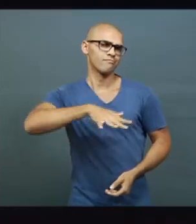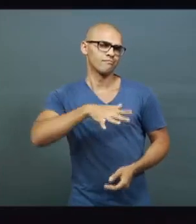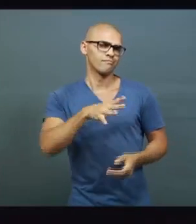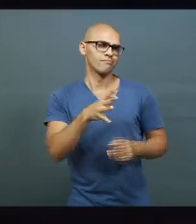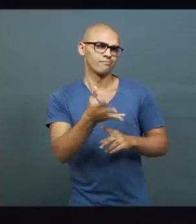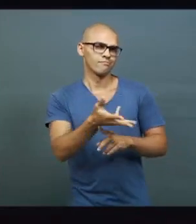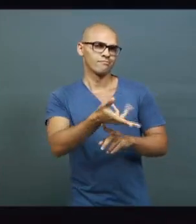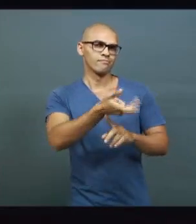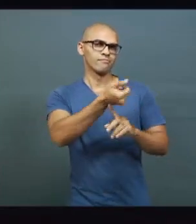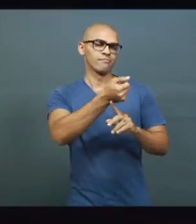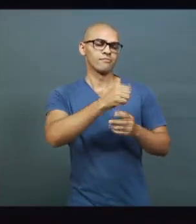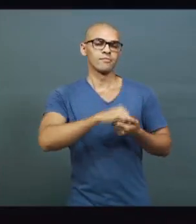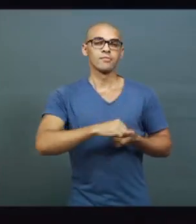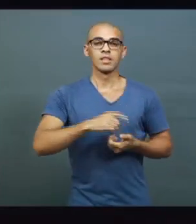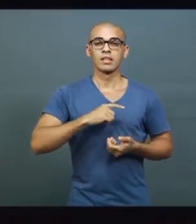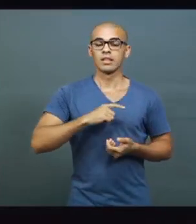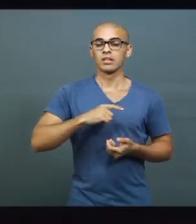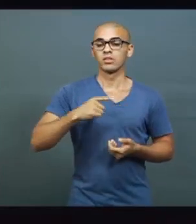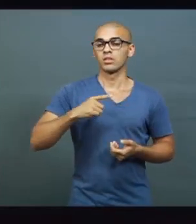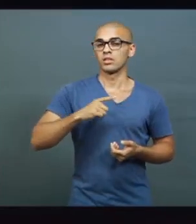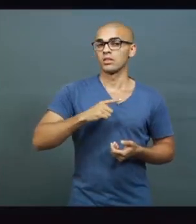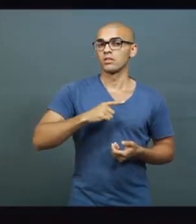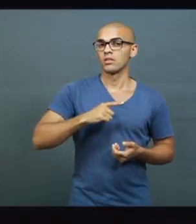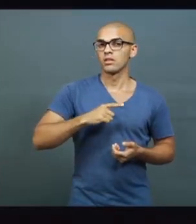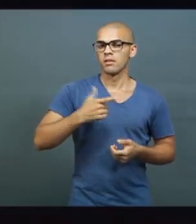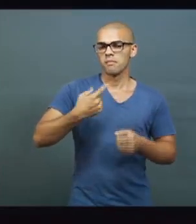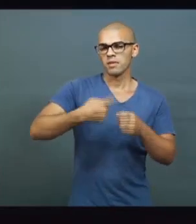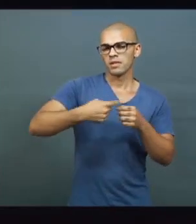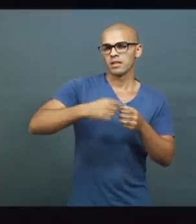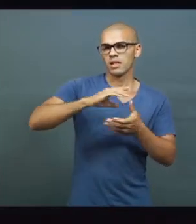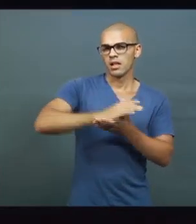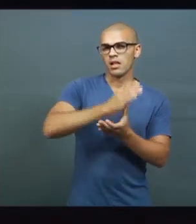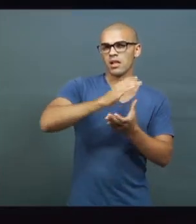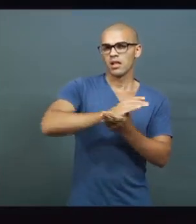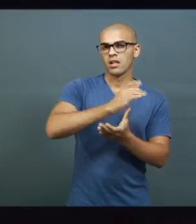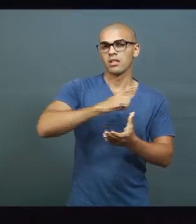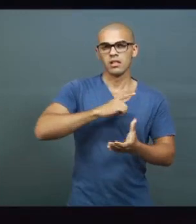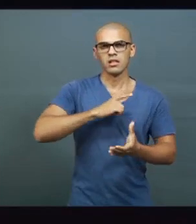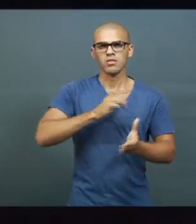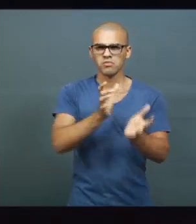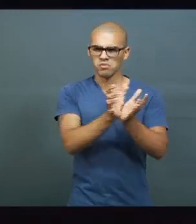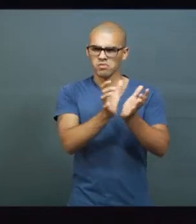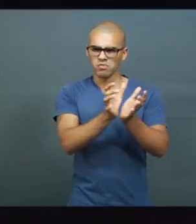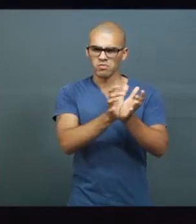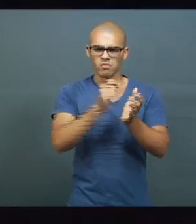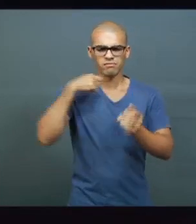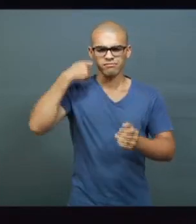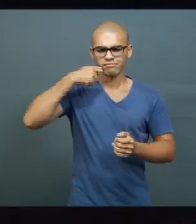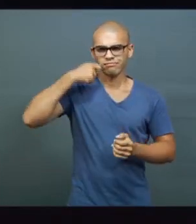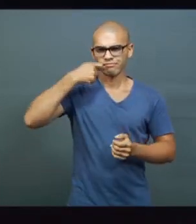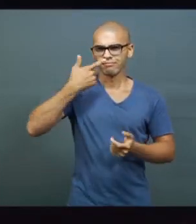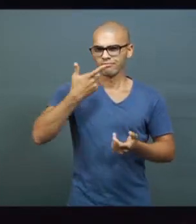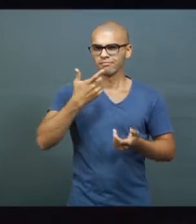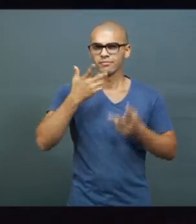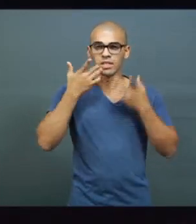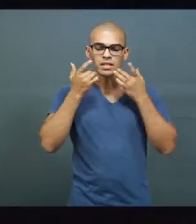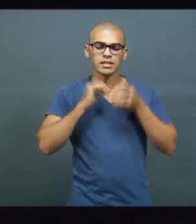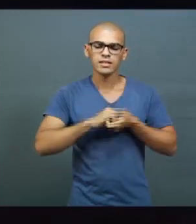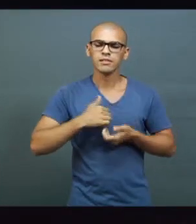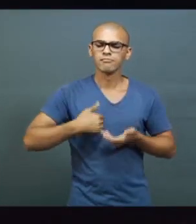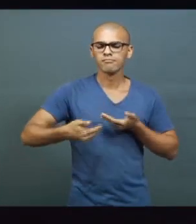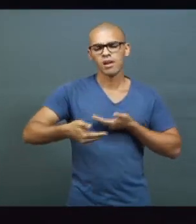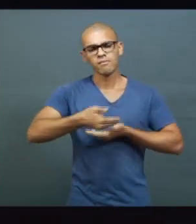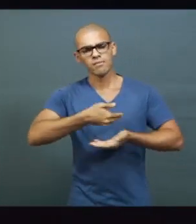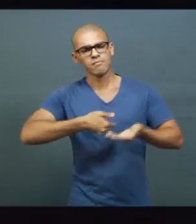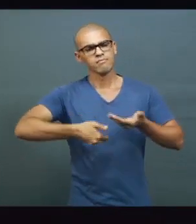de um grupo de teatro, na verdade um aglomerado de artistas da minha cidade, Araxá, e a partir da interação com essas pessoas eu percebi que